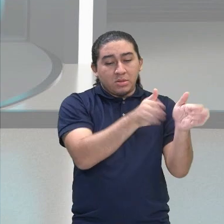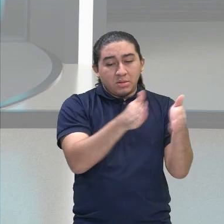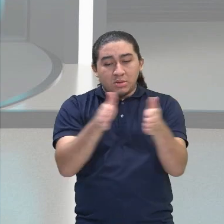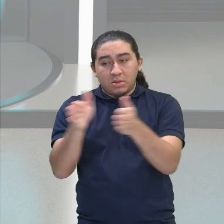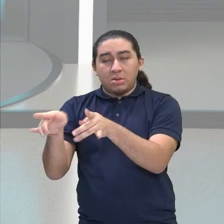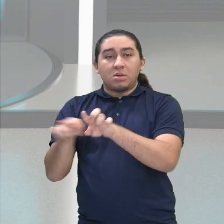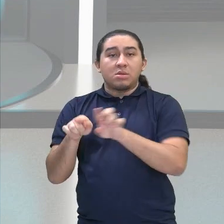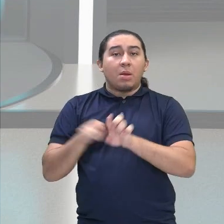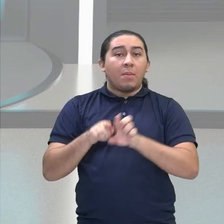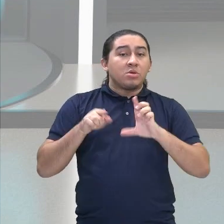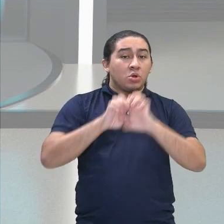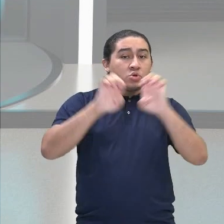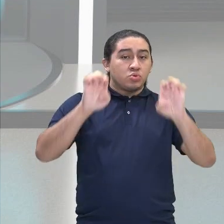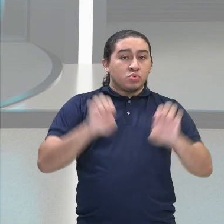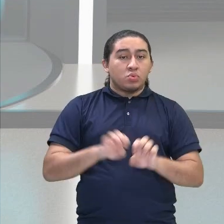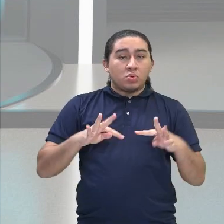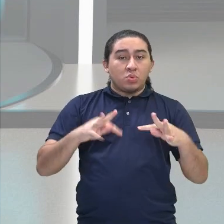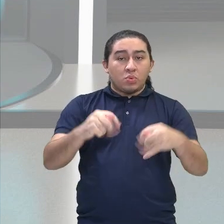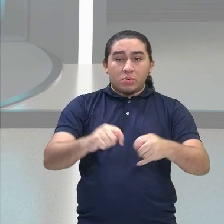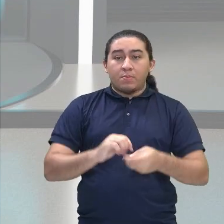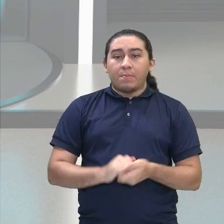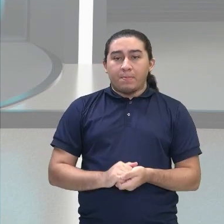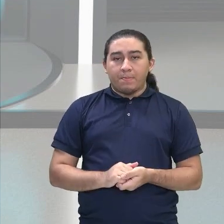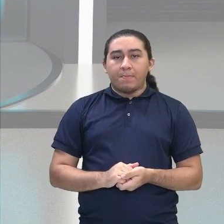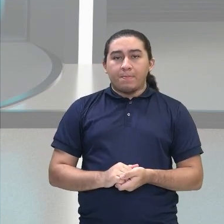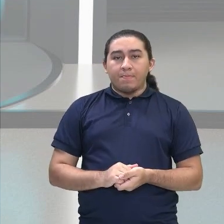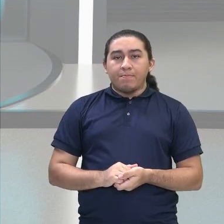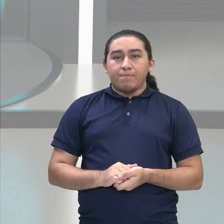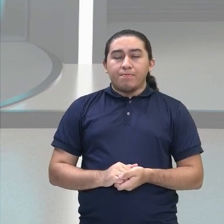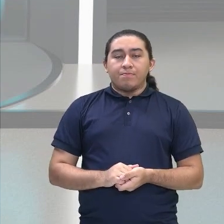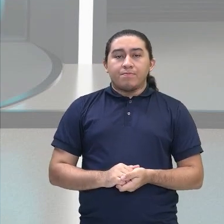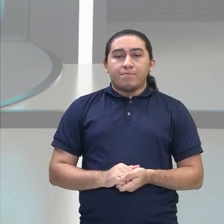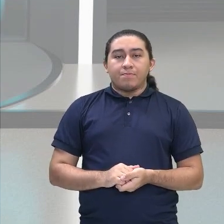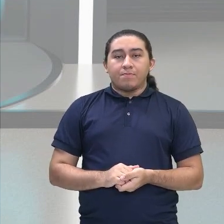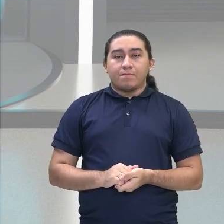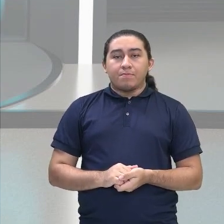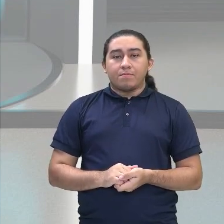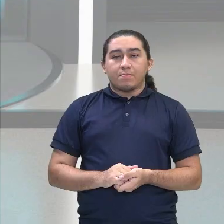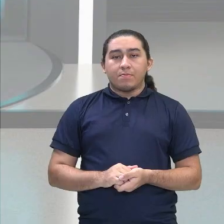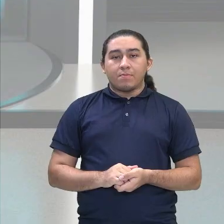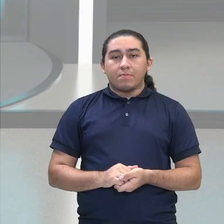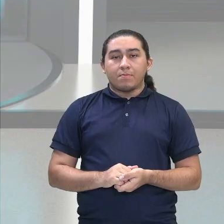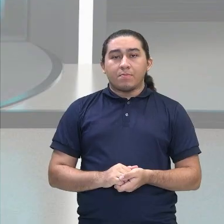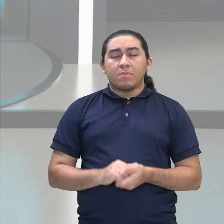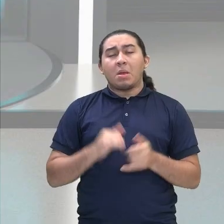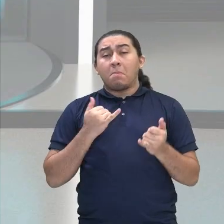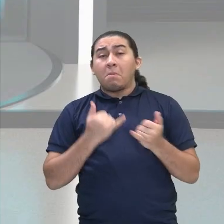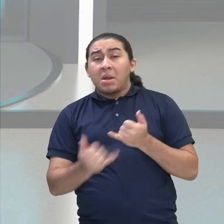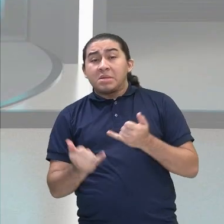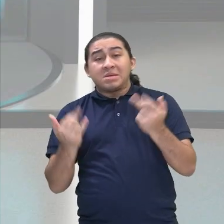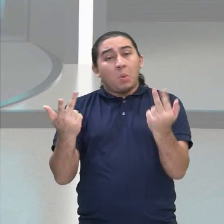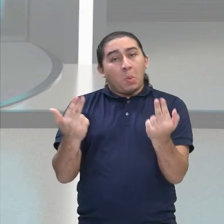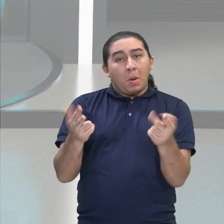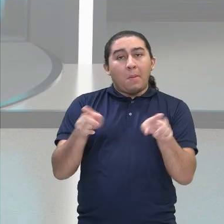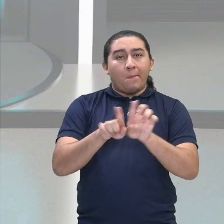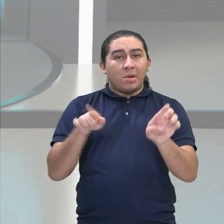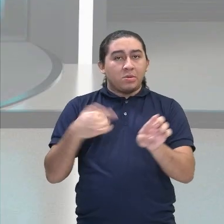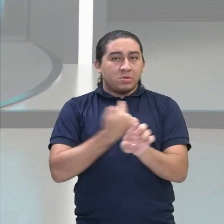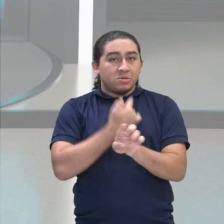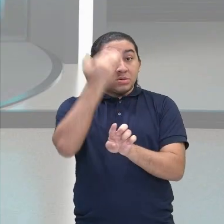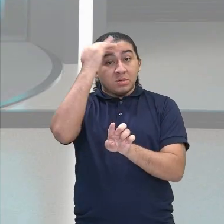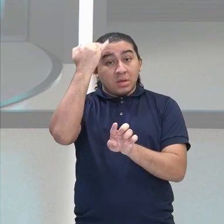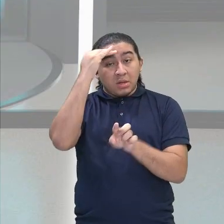composição coreográfica. Pode parecer aqui a mesma coisa, mas vamos entender por